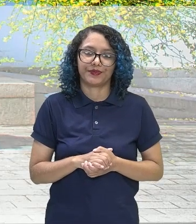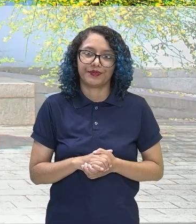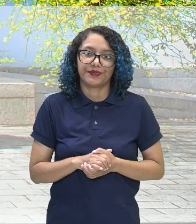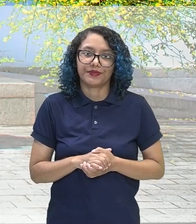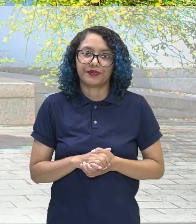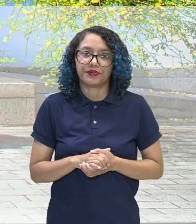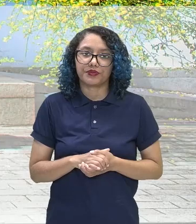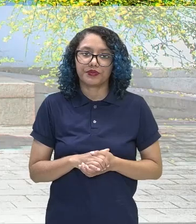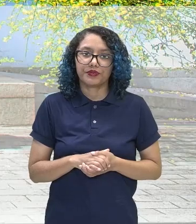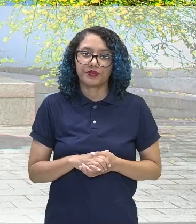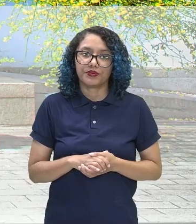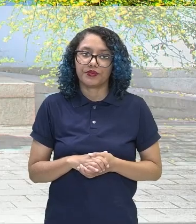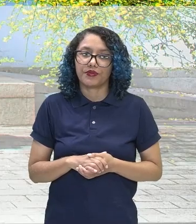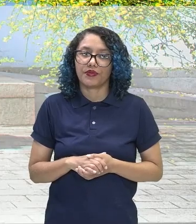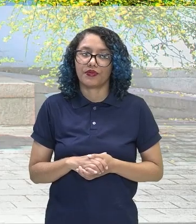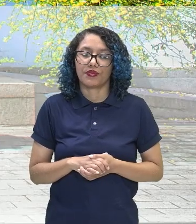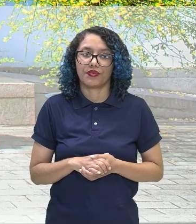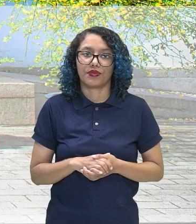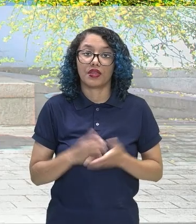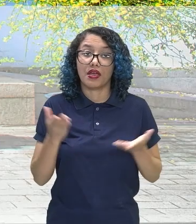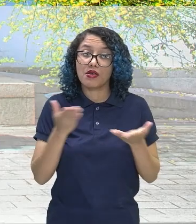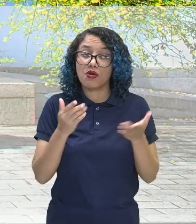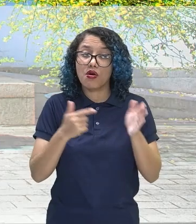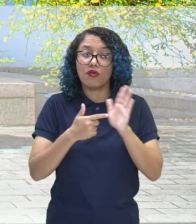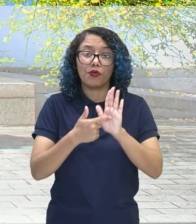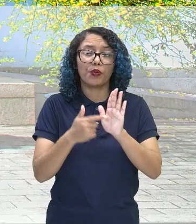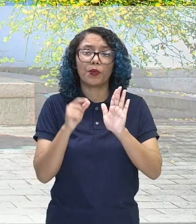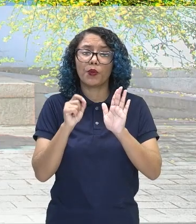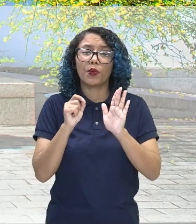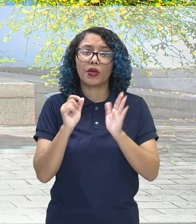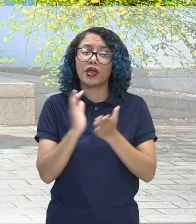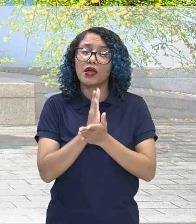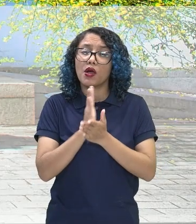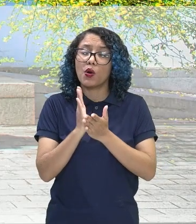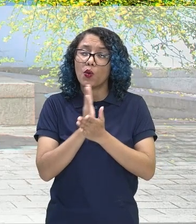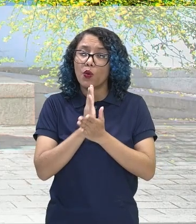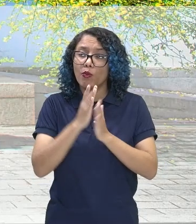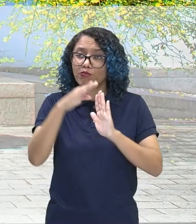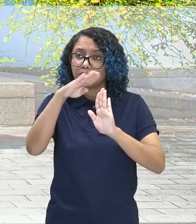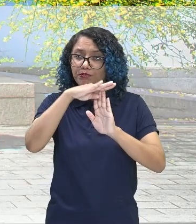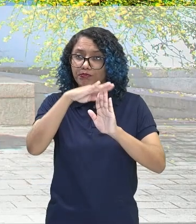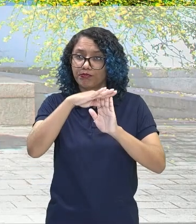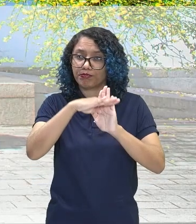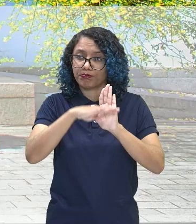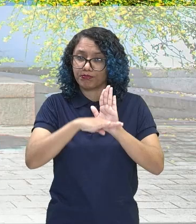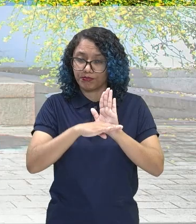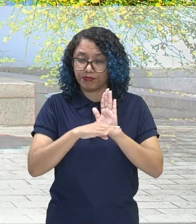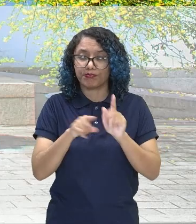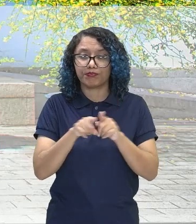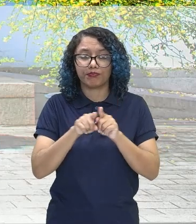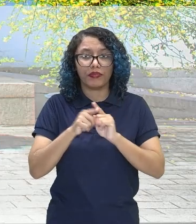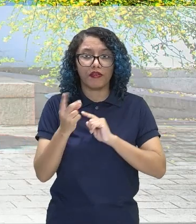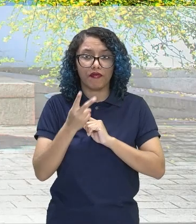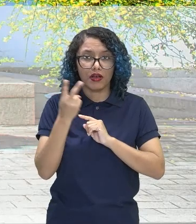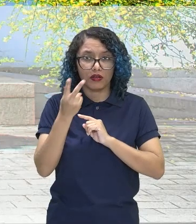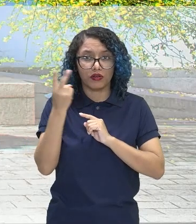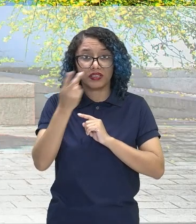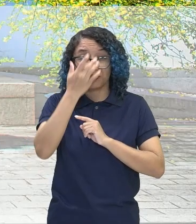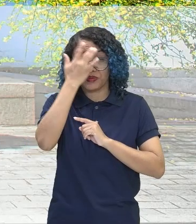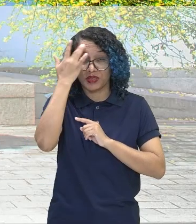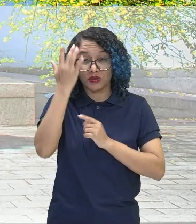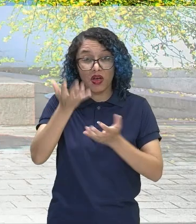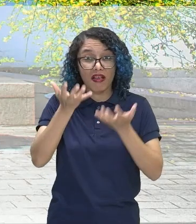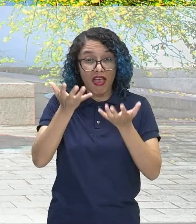Kung Fu, agora eu quero apresentar para vocês alguns princípios e valores, né, que os lutadores, as pessoas que se propõem